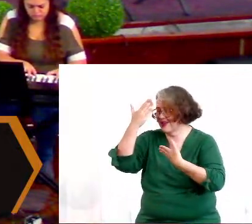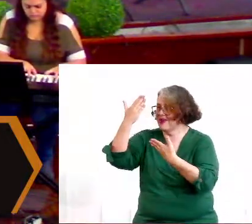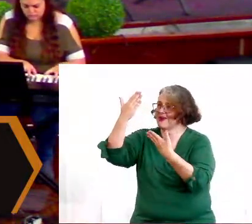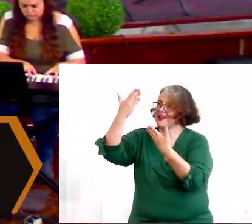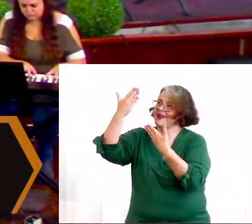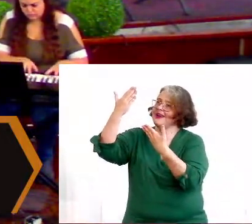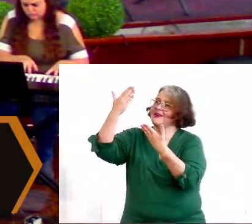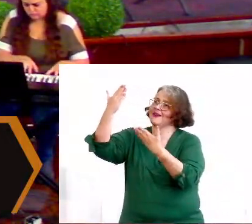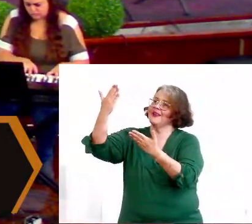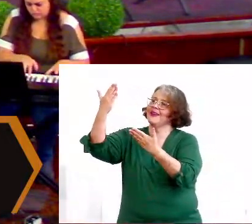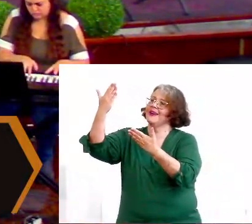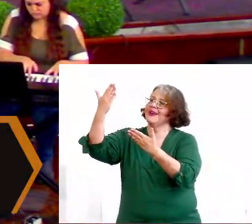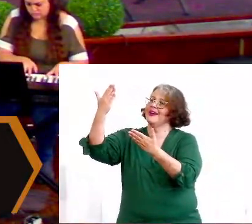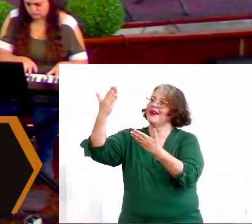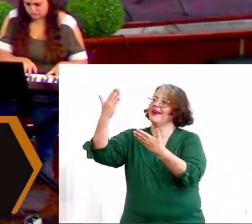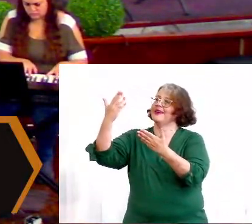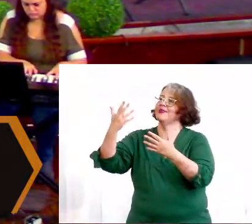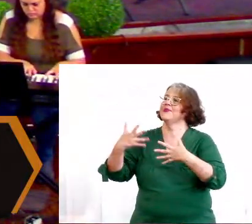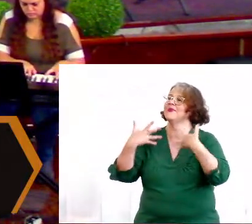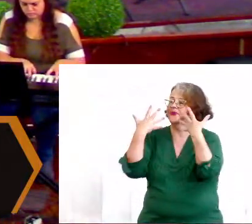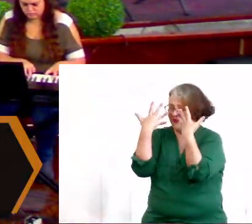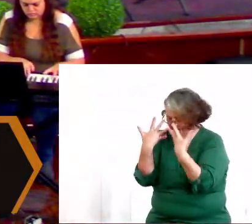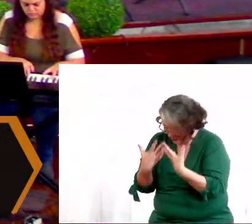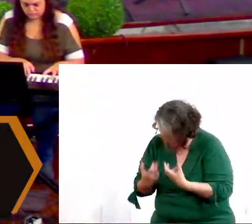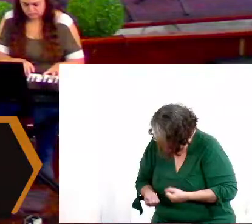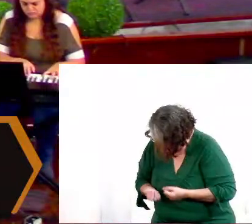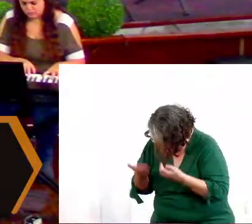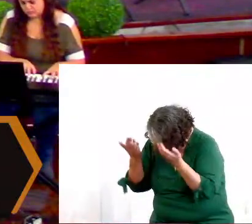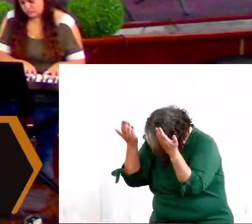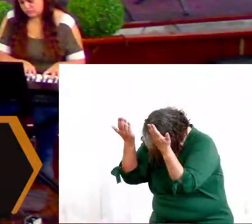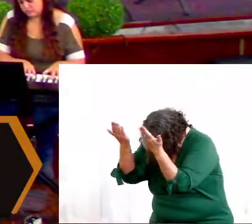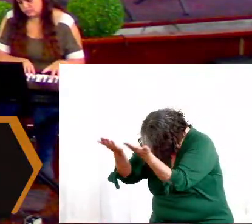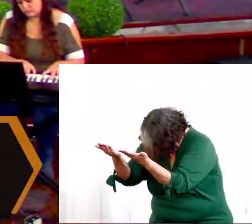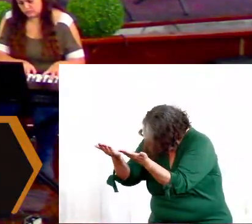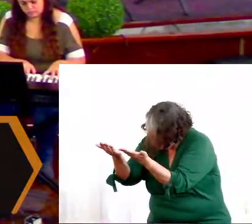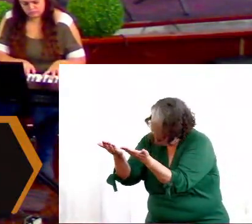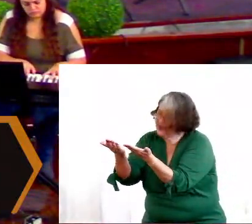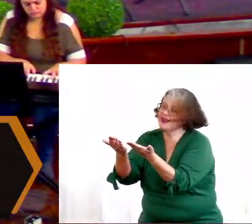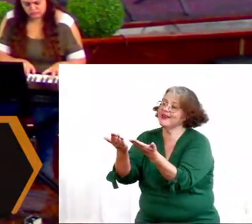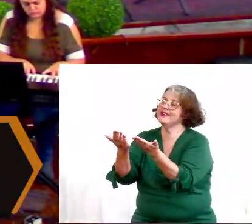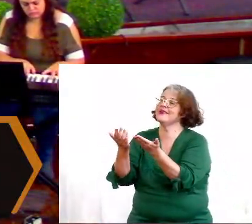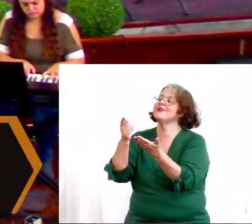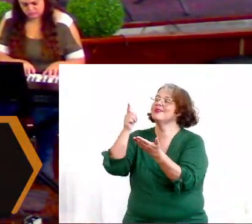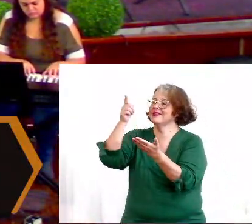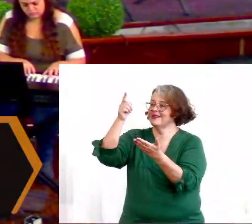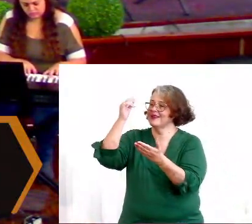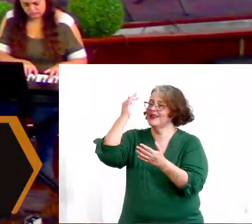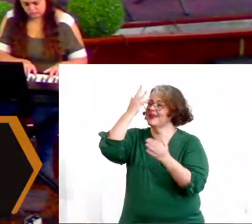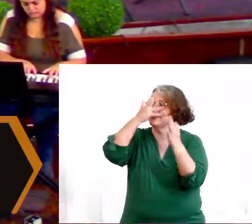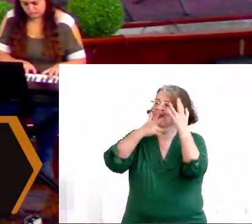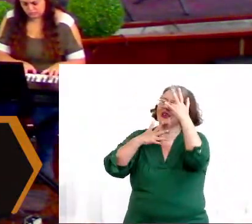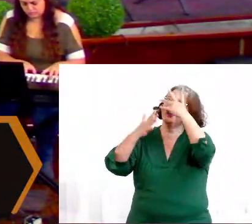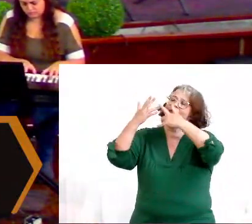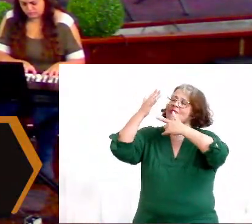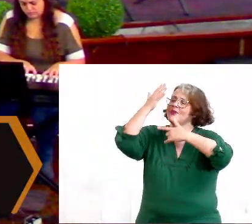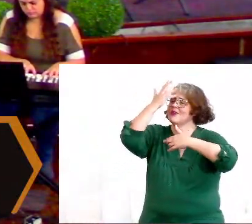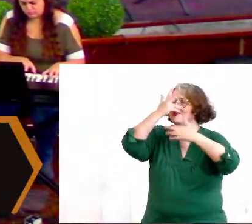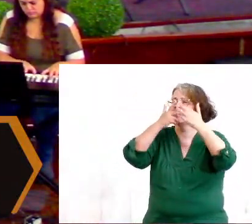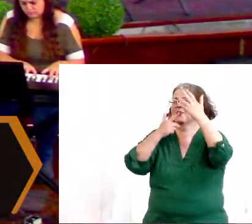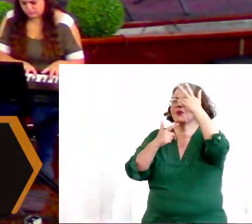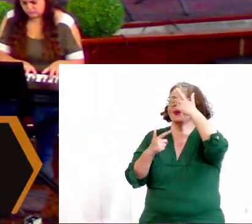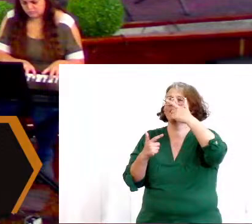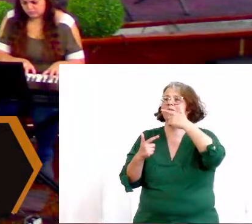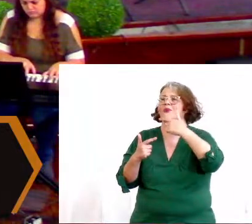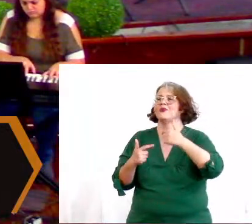dizer que sou grato, me dê amar, dizer que és